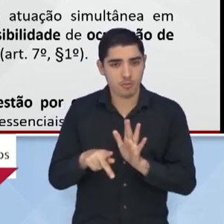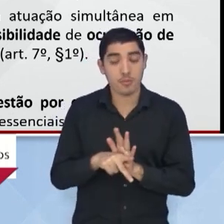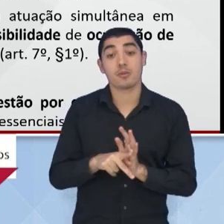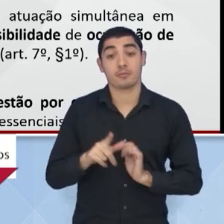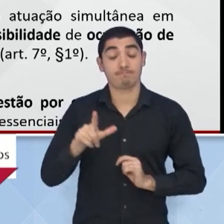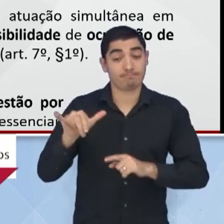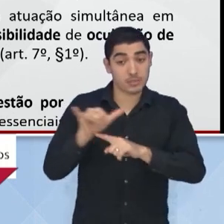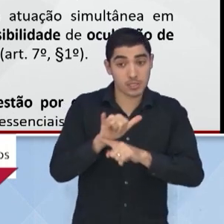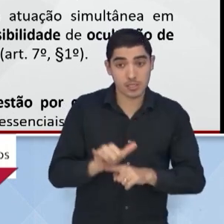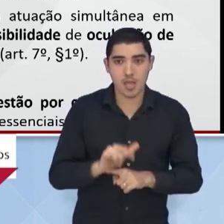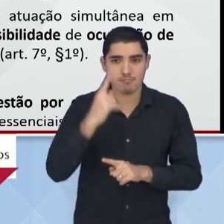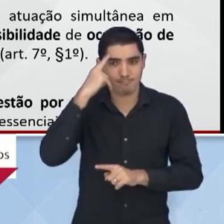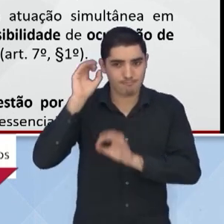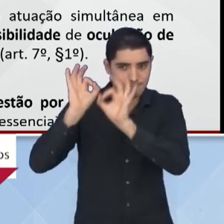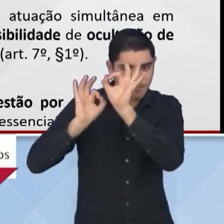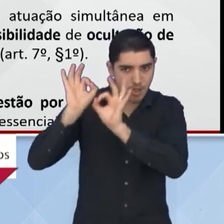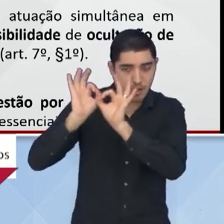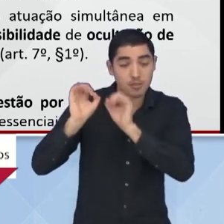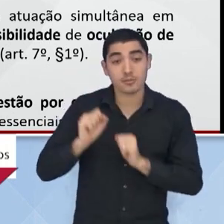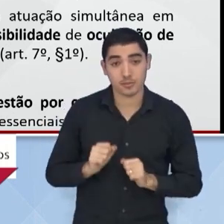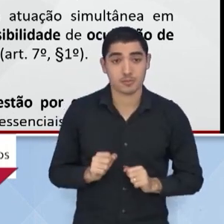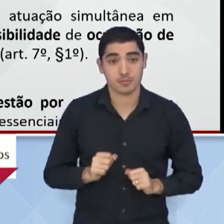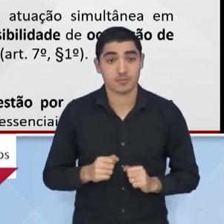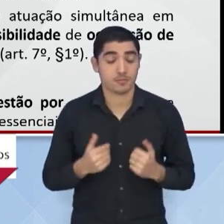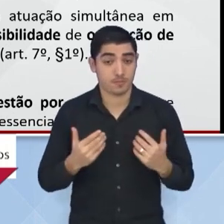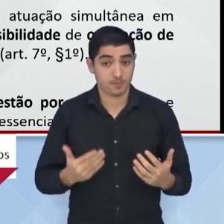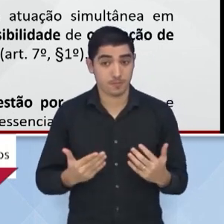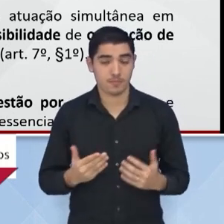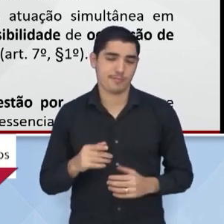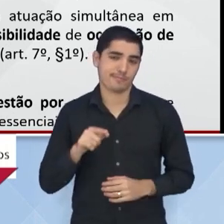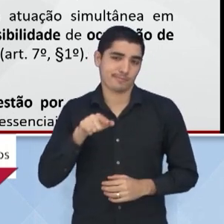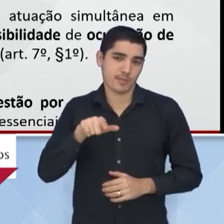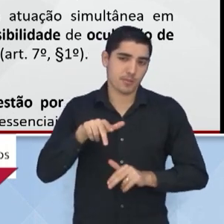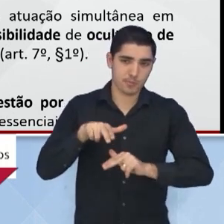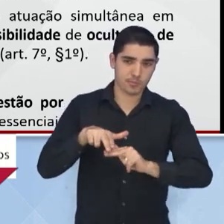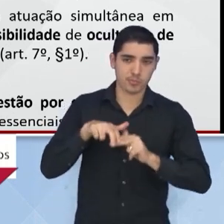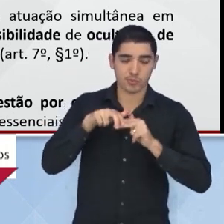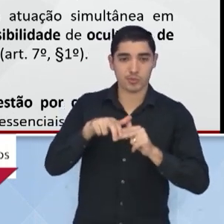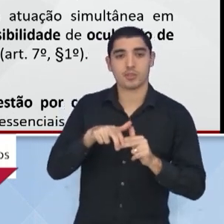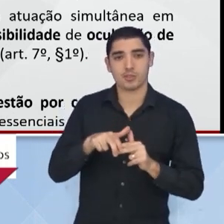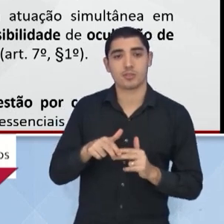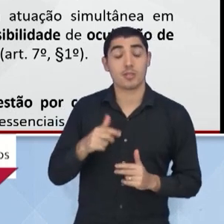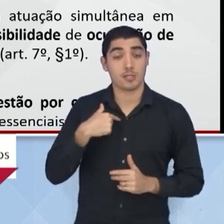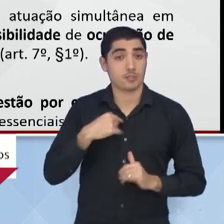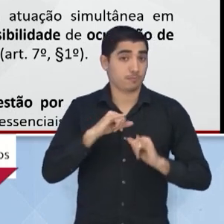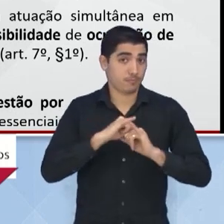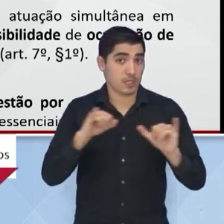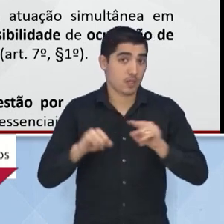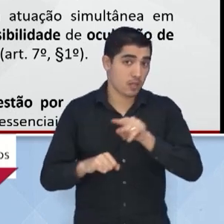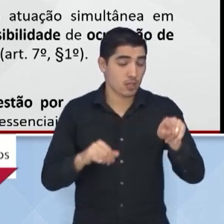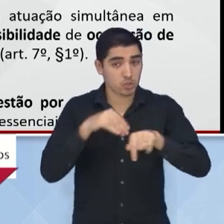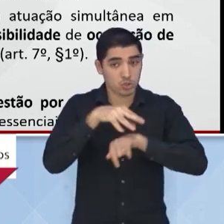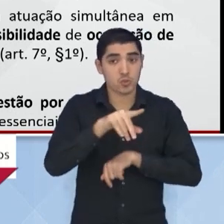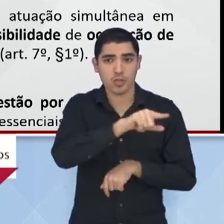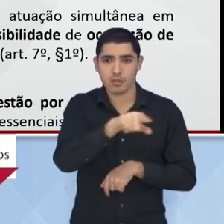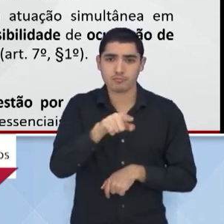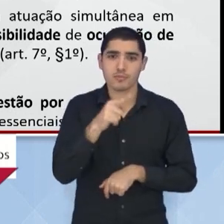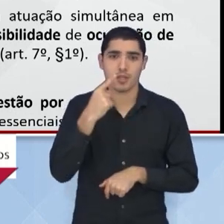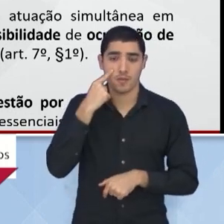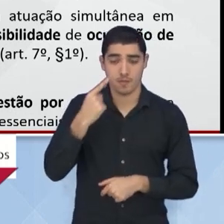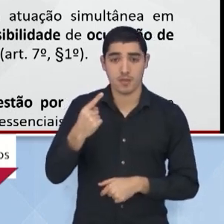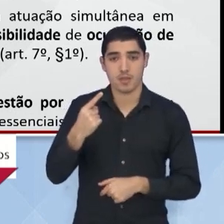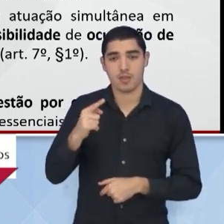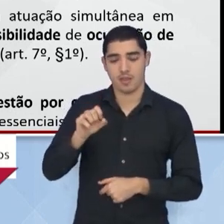de planejamento né isso a gente A esse respeito eu recomendo ao senhores é verificar o comunicado número